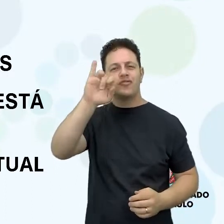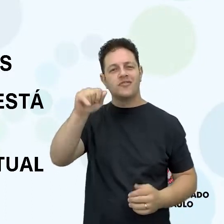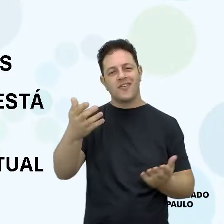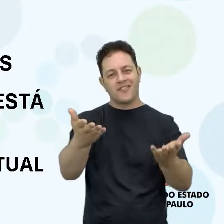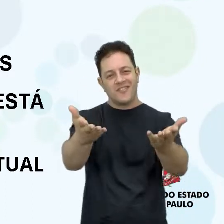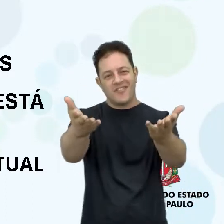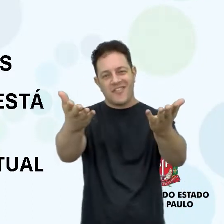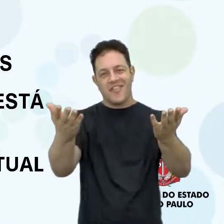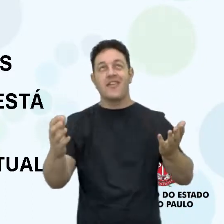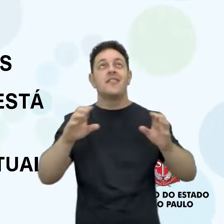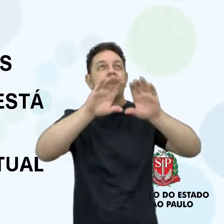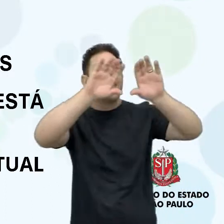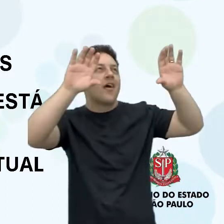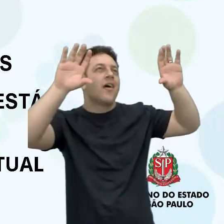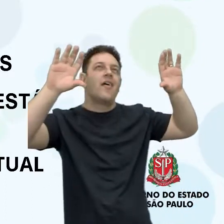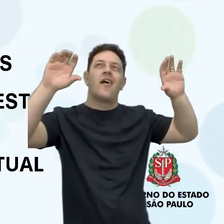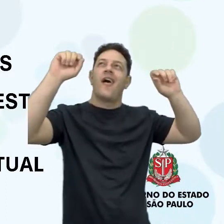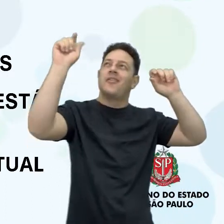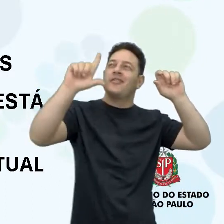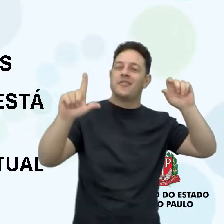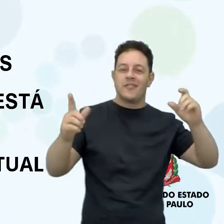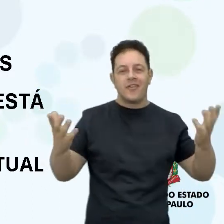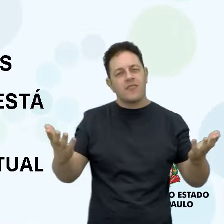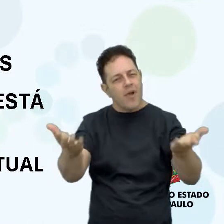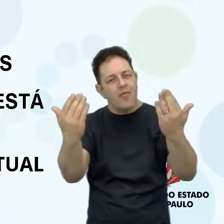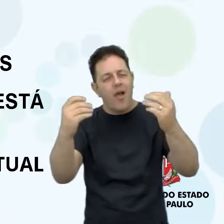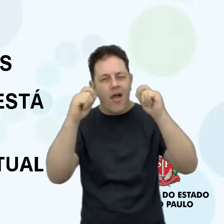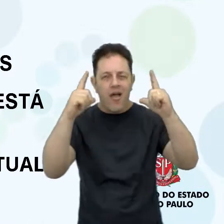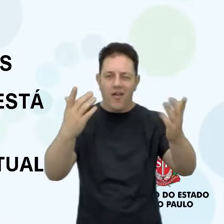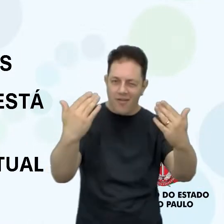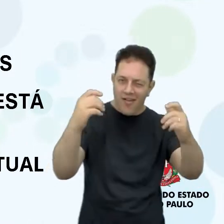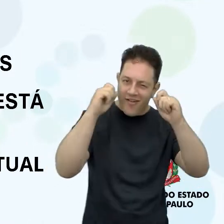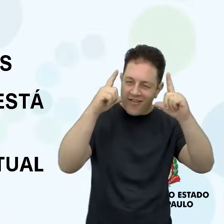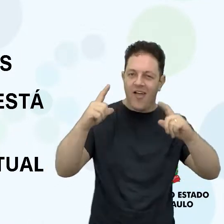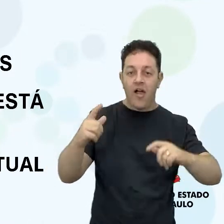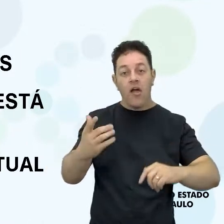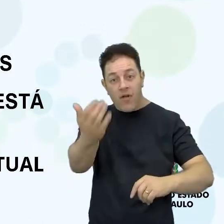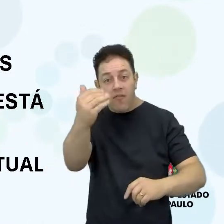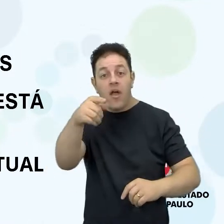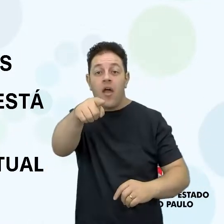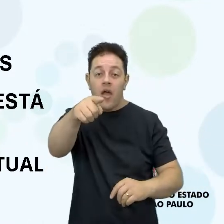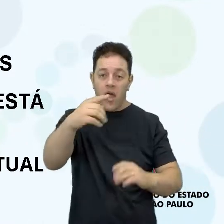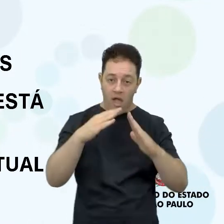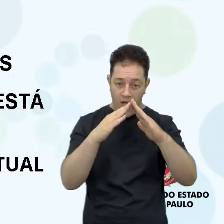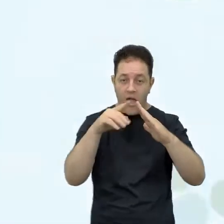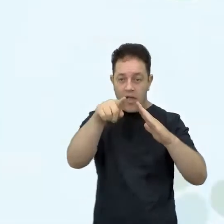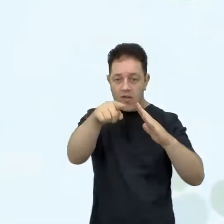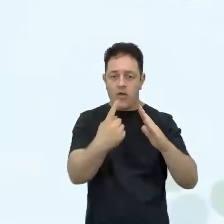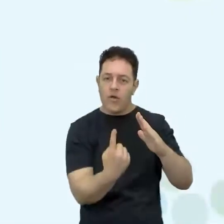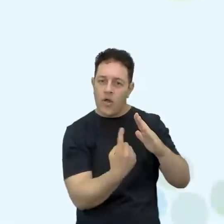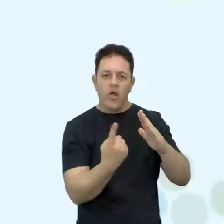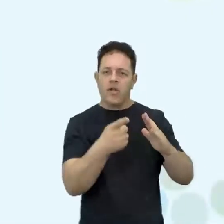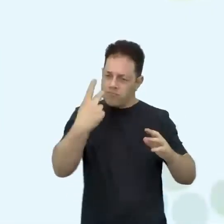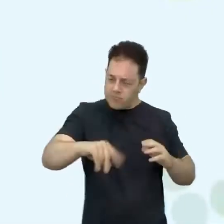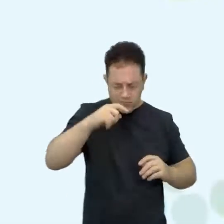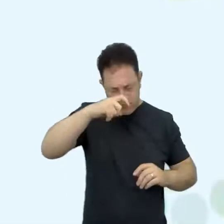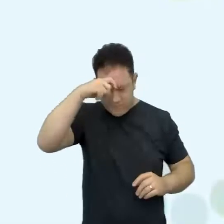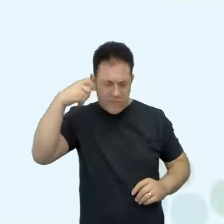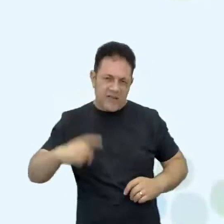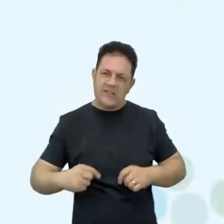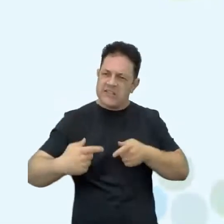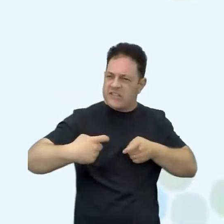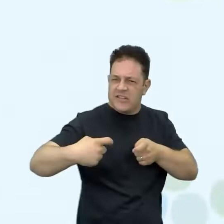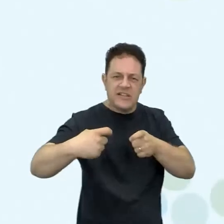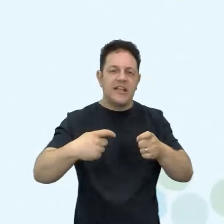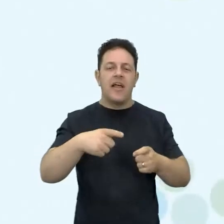seu, que céu azul louco, hein? Vamos acordar. Agora vem com a sua cara. Só mais você nessa guerra. A preguiça